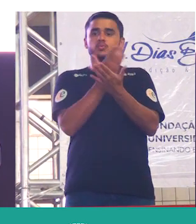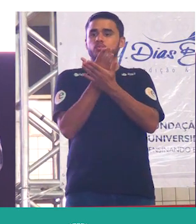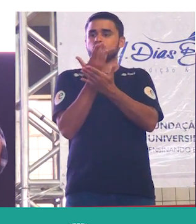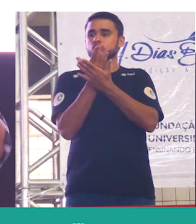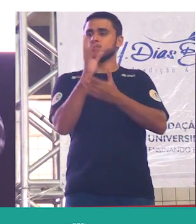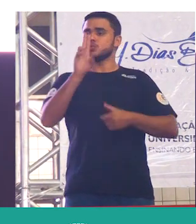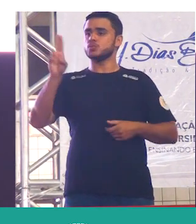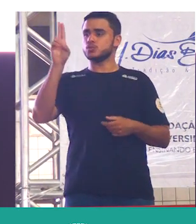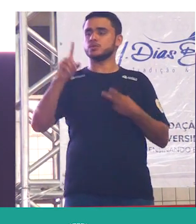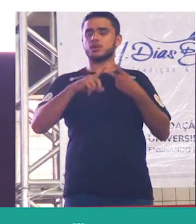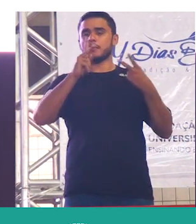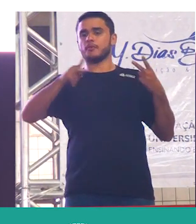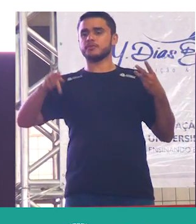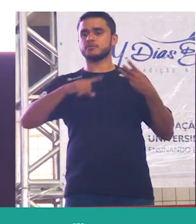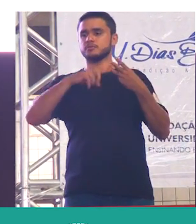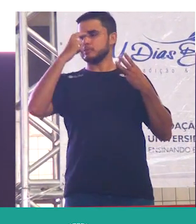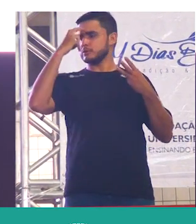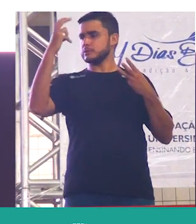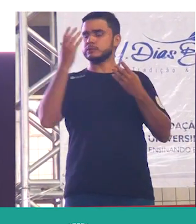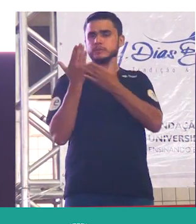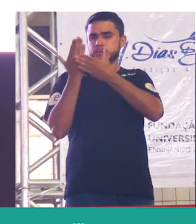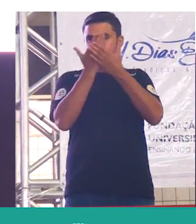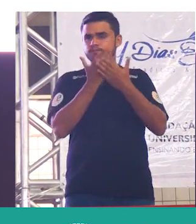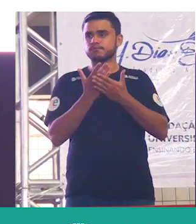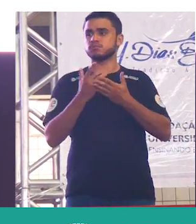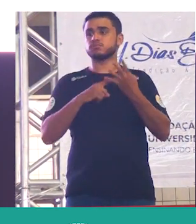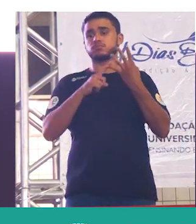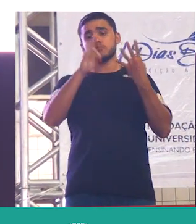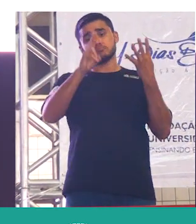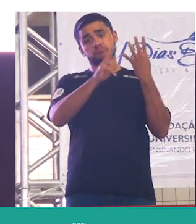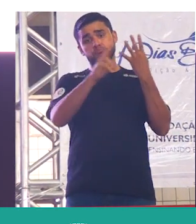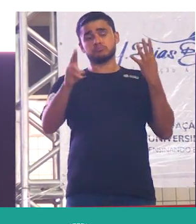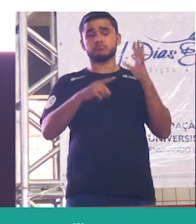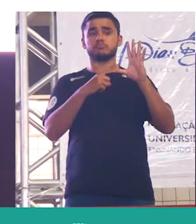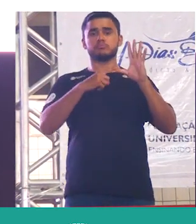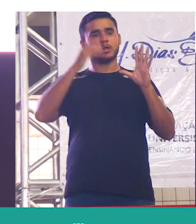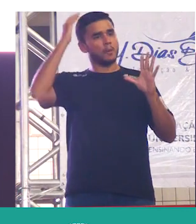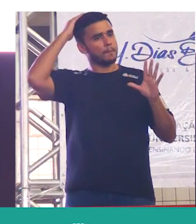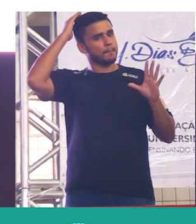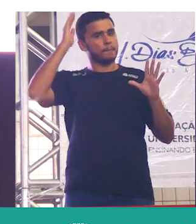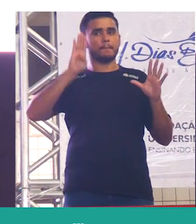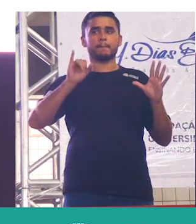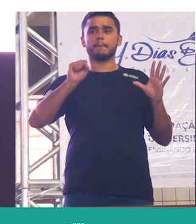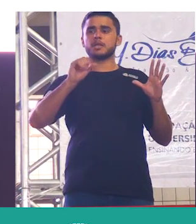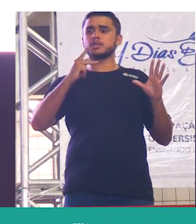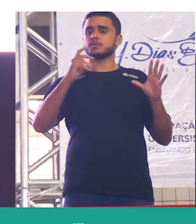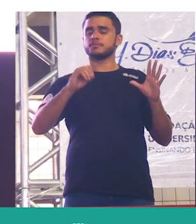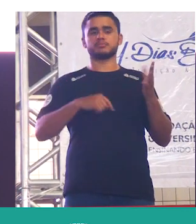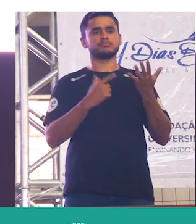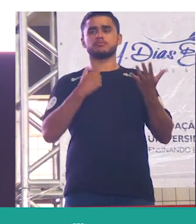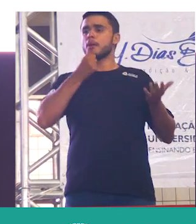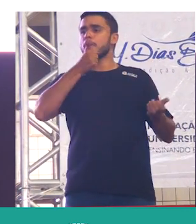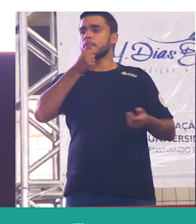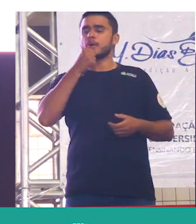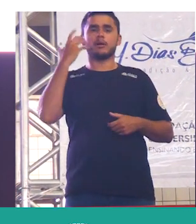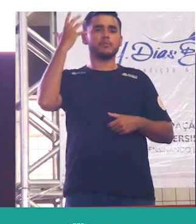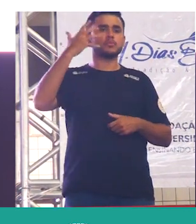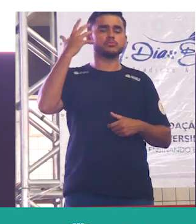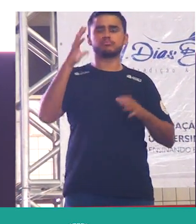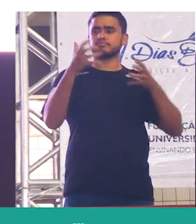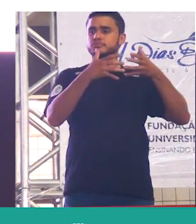professores, intelectuais, alguns padres, alguns bispos, cantores,